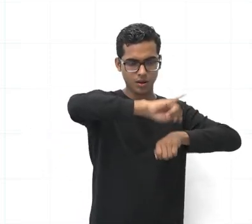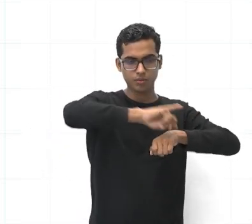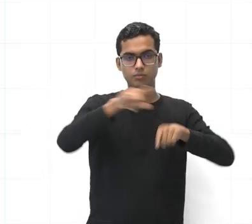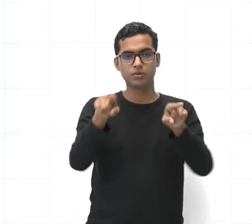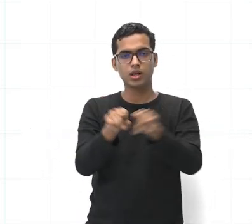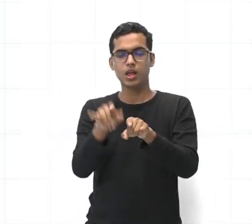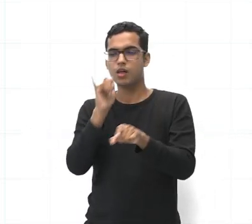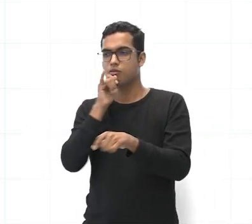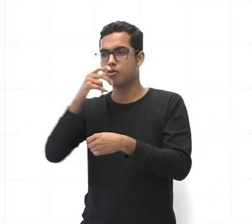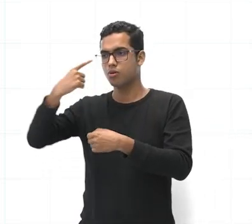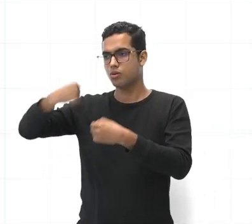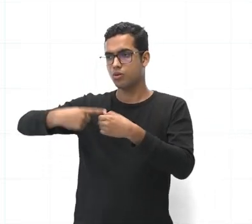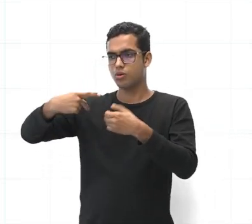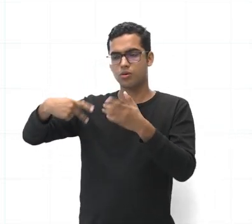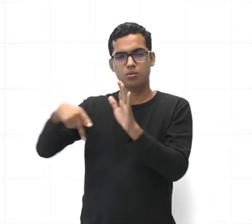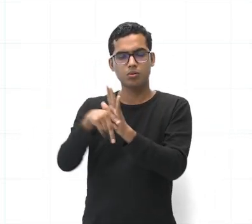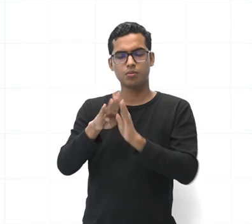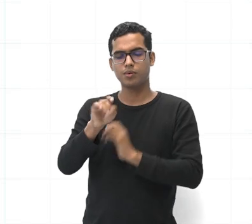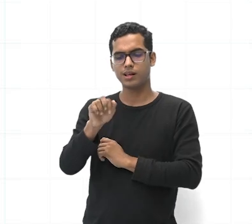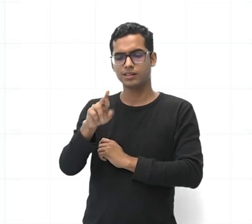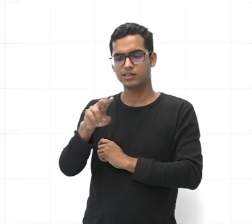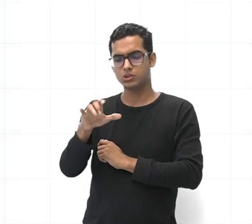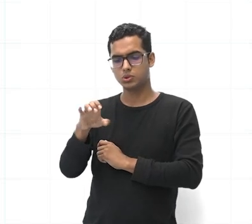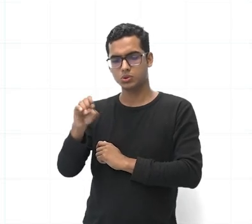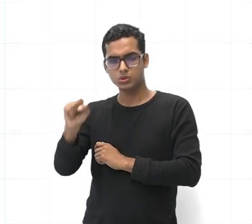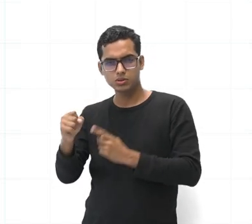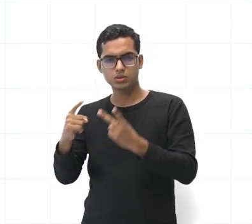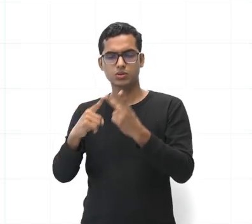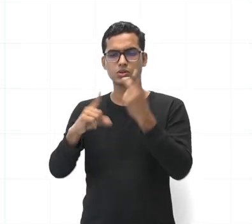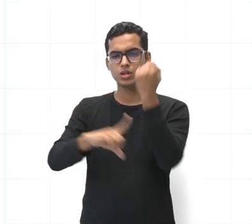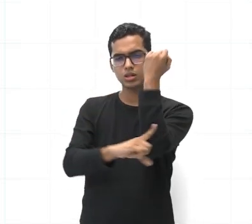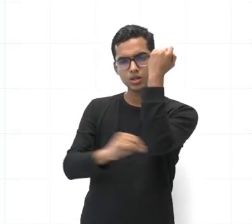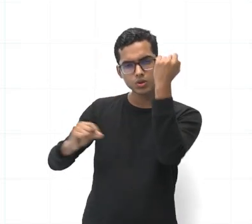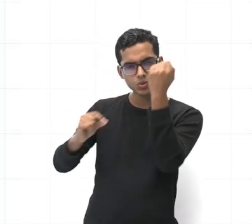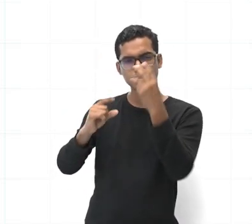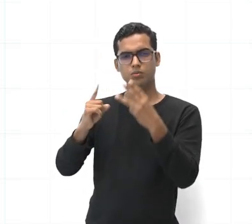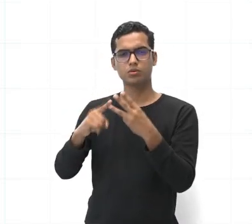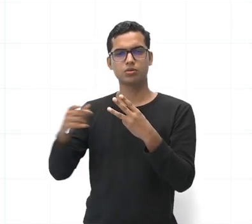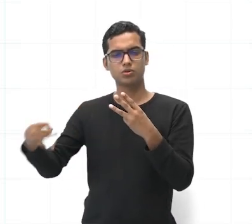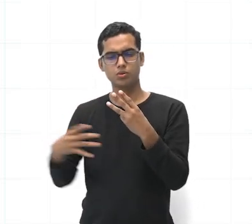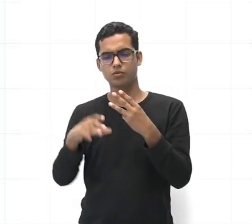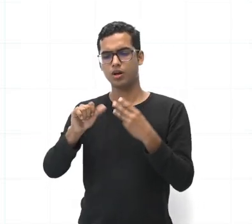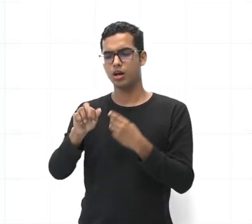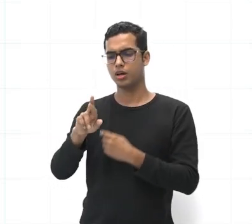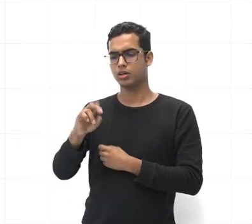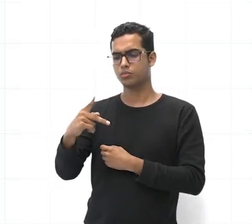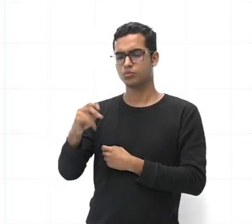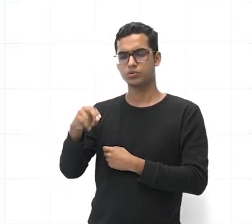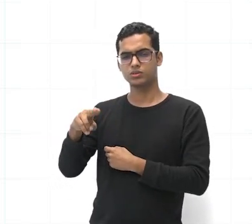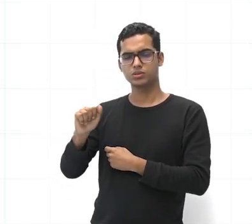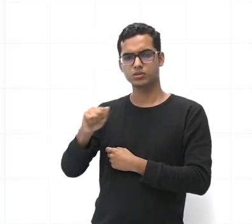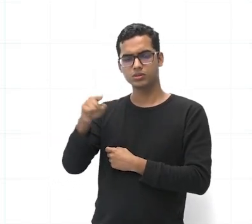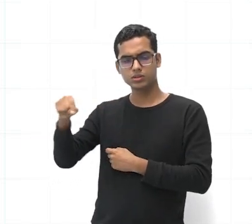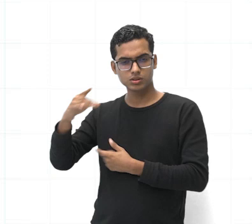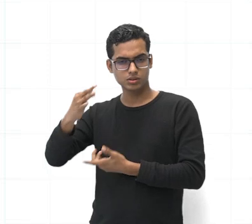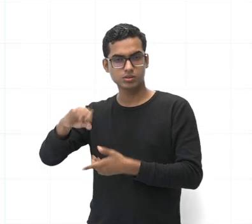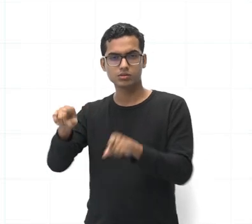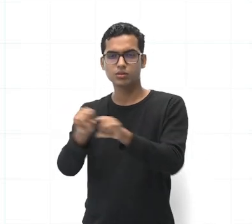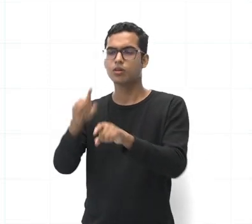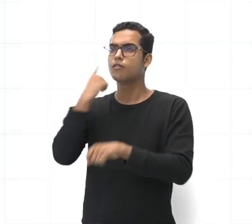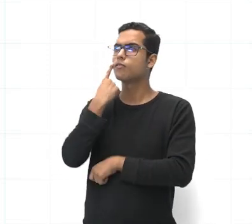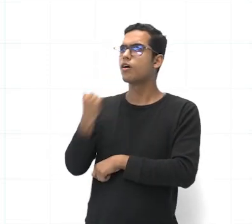de Barcelos, na cidade de Novo Aripuanã, de Iranduba, você vai contemplar